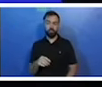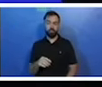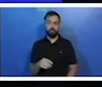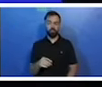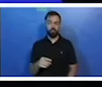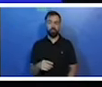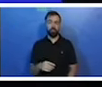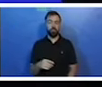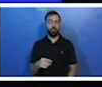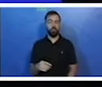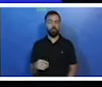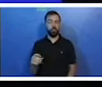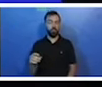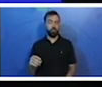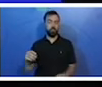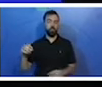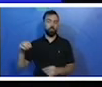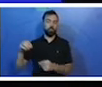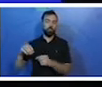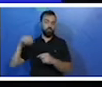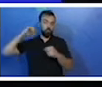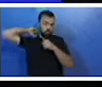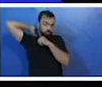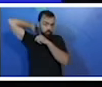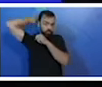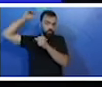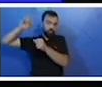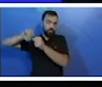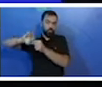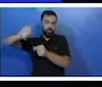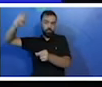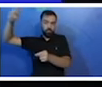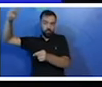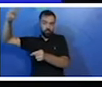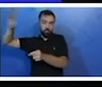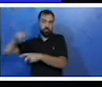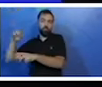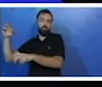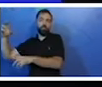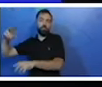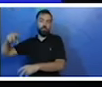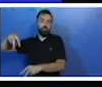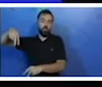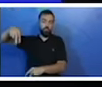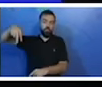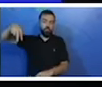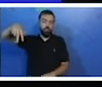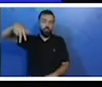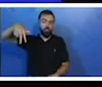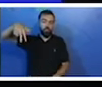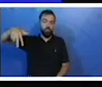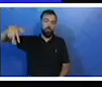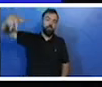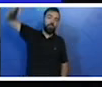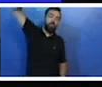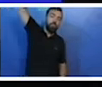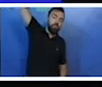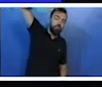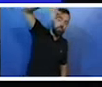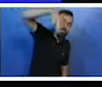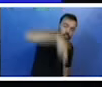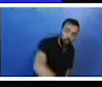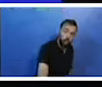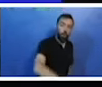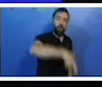jump. É um salto onde você salta pendurado através de uma corda elástica e fica se balançando no